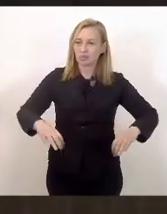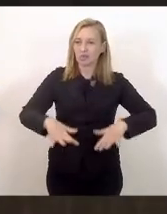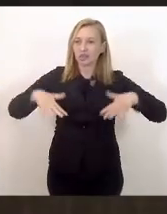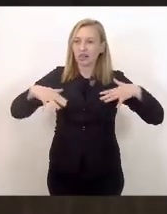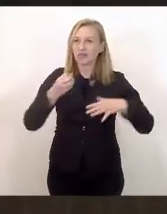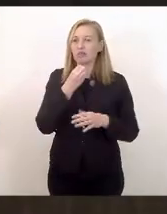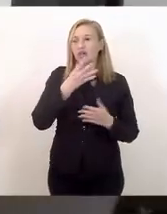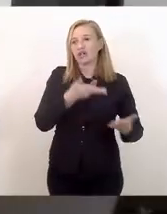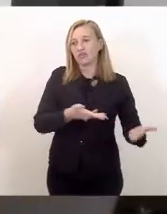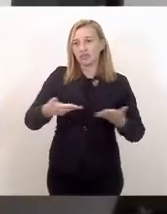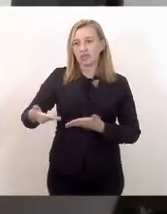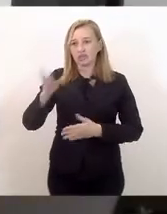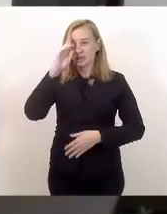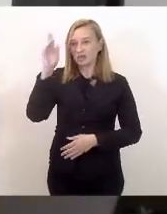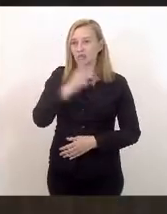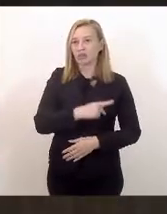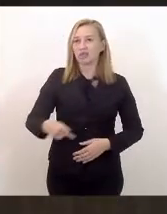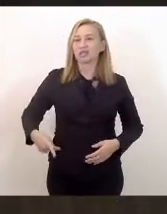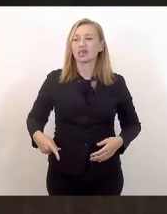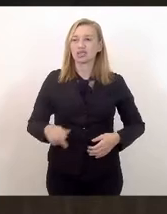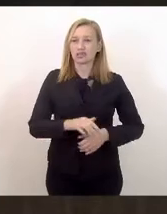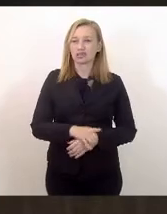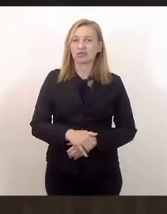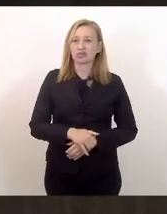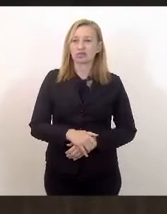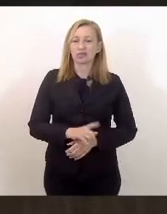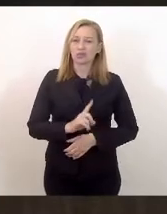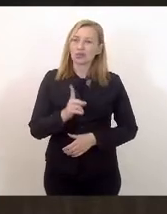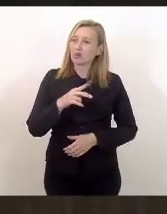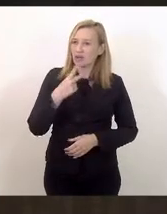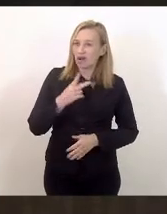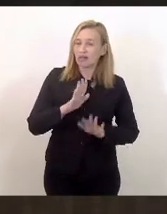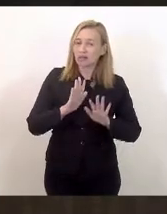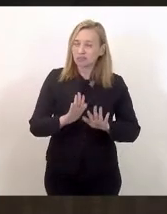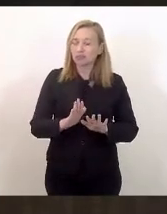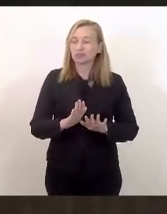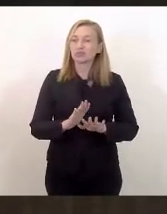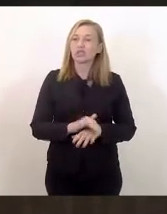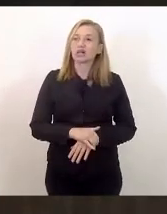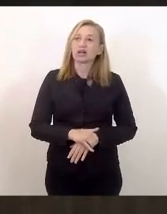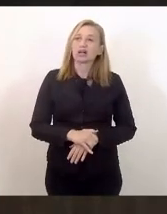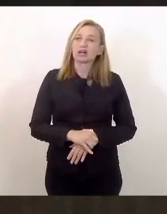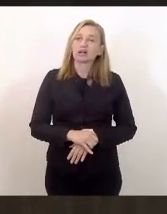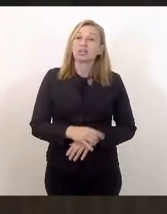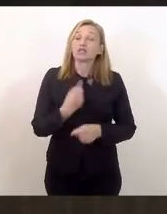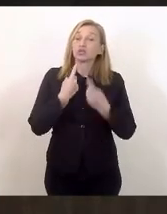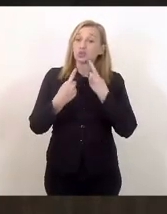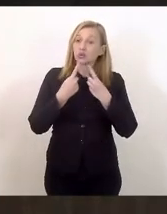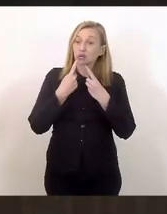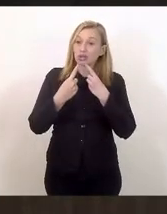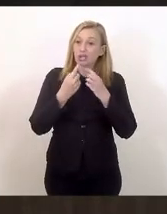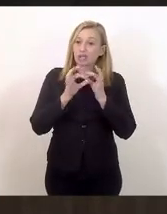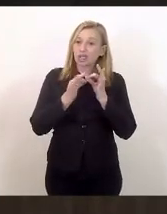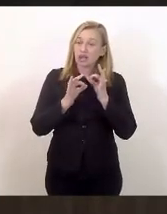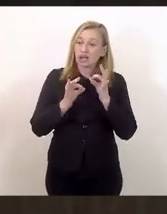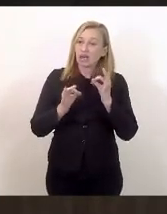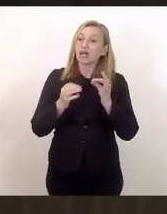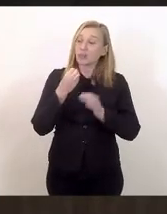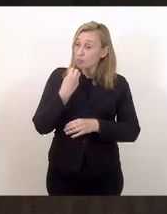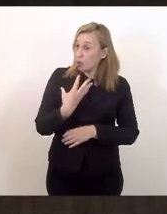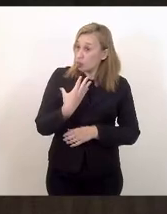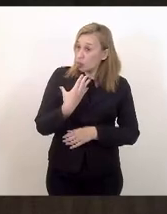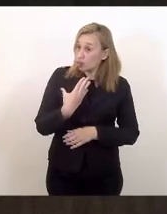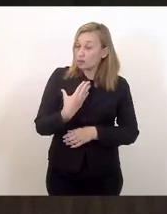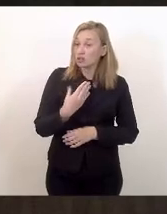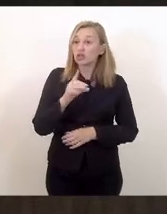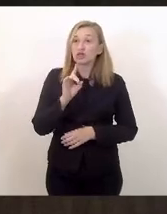bem-vindo. Presidente, eu não vou entrar de novo no mérito. A discussão é muito boa, que a discussão